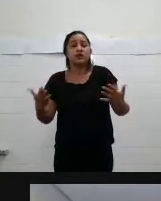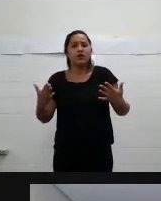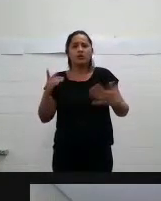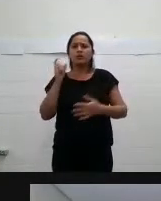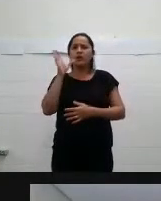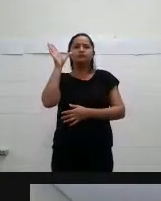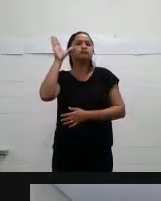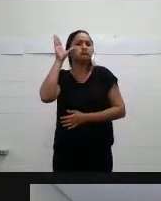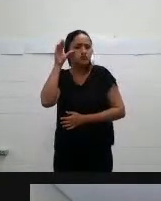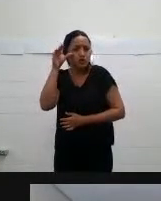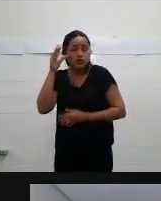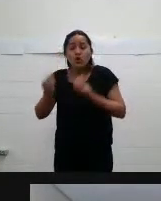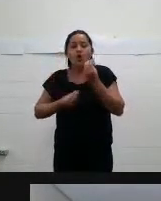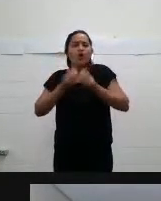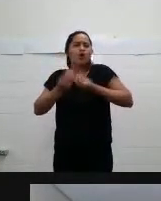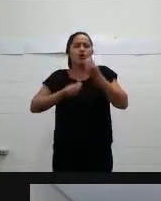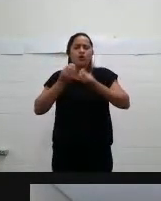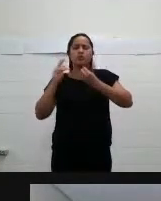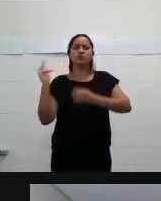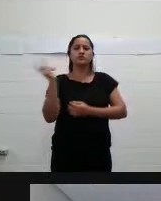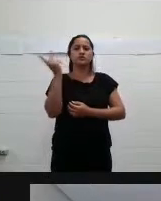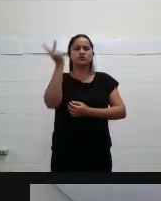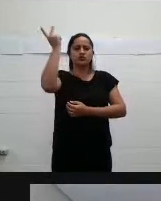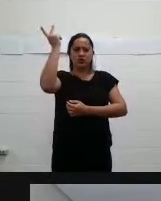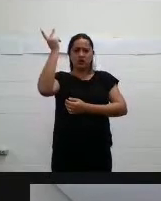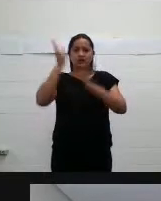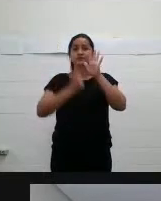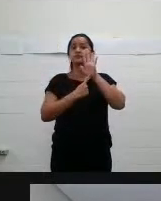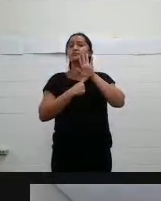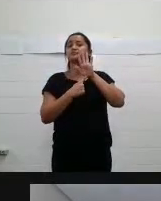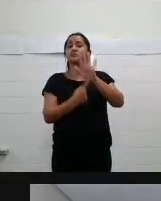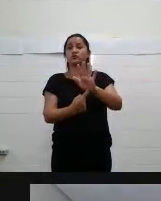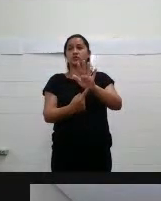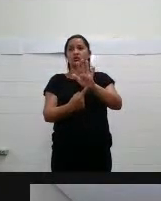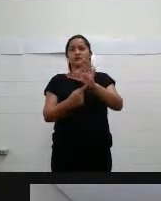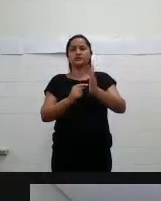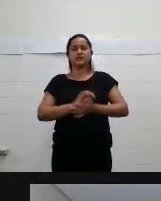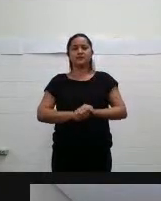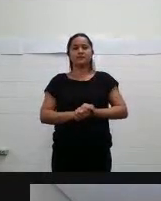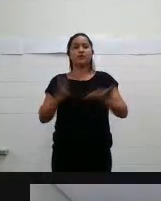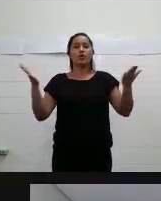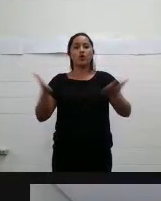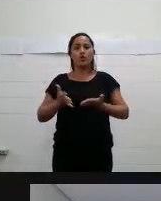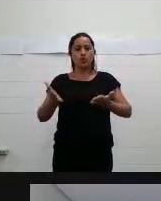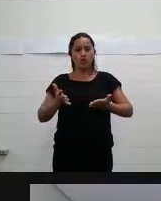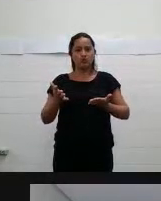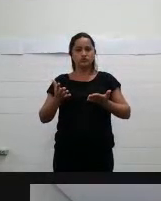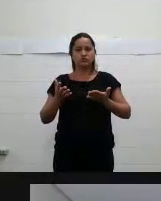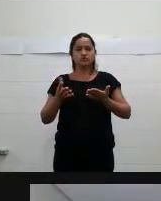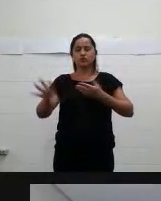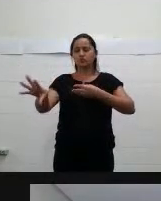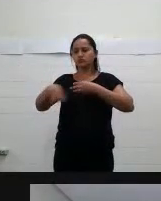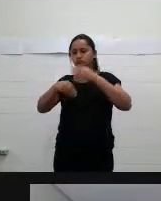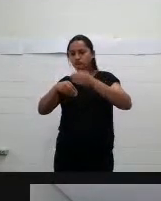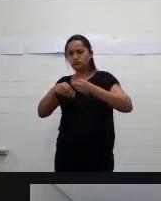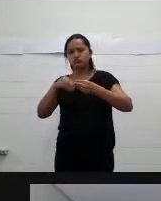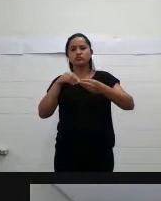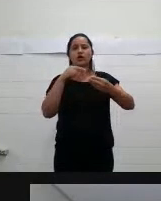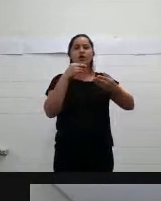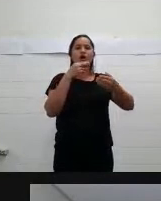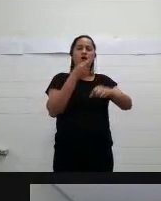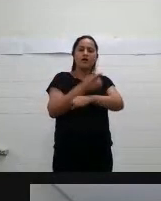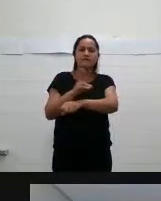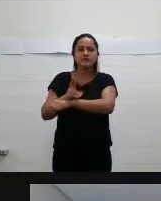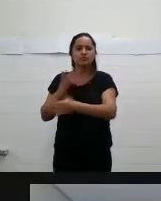como essas histórias aparecem e como, no momento de hoje, nós estamos fazendo uma revisão e um questionamento profundo a